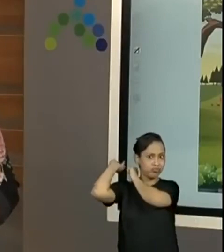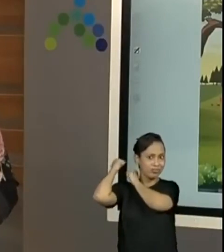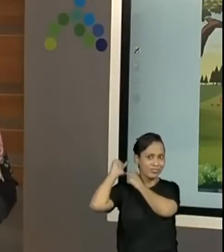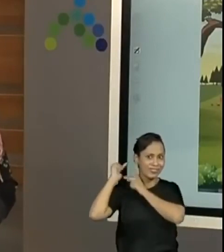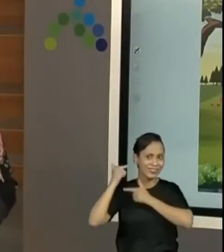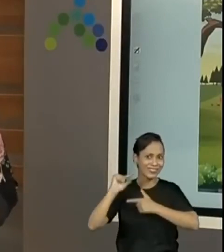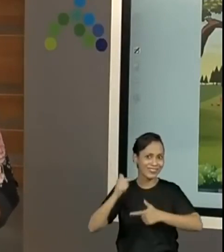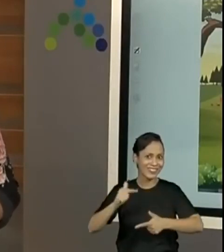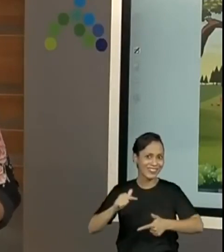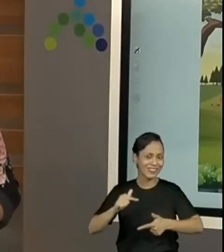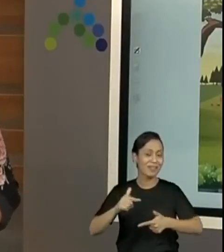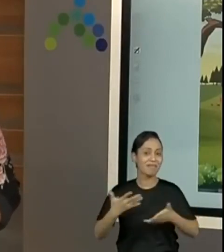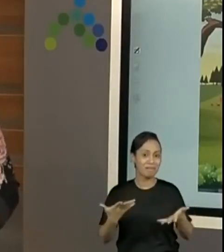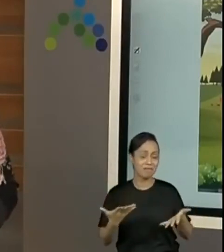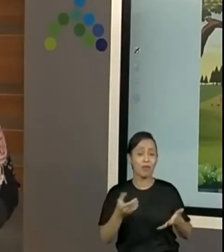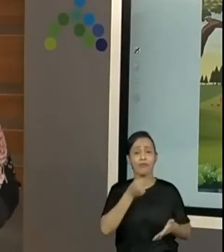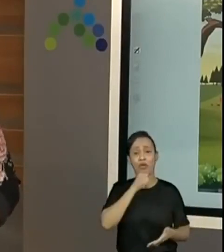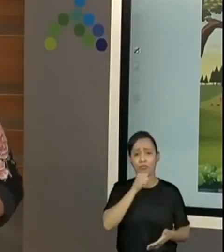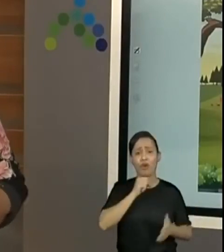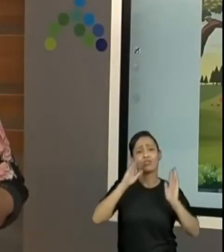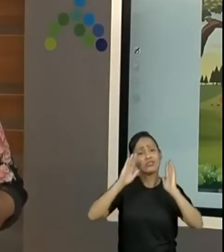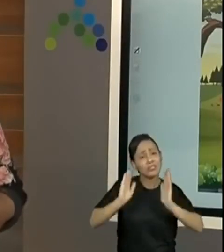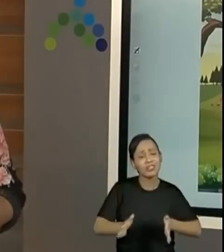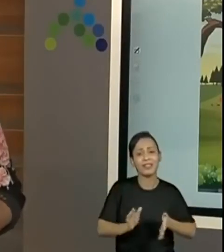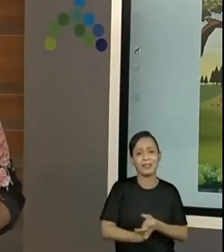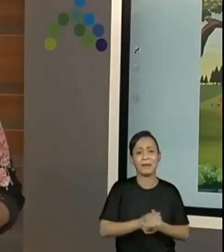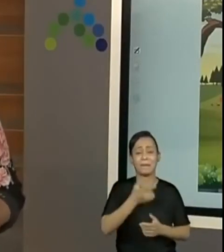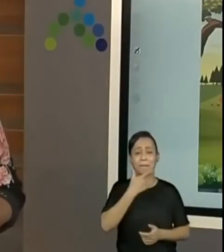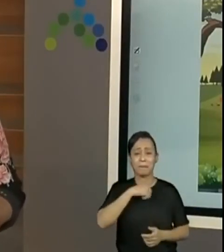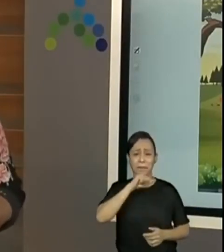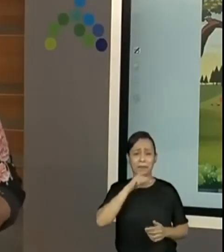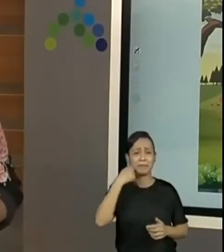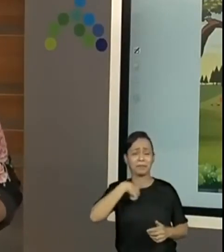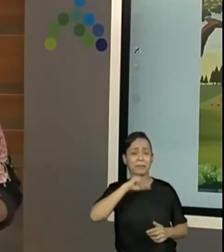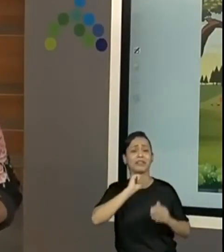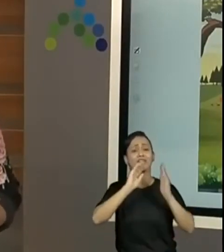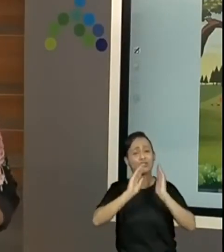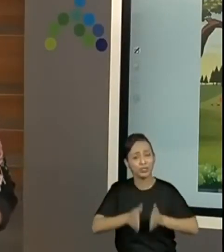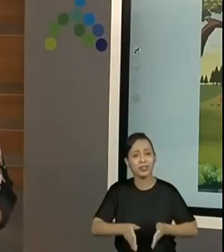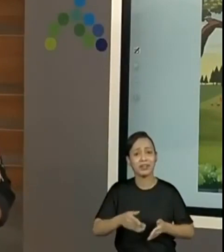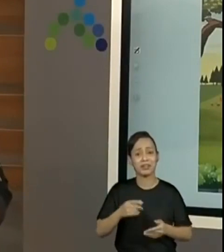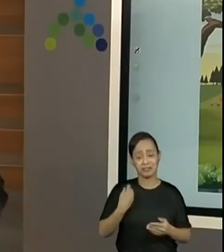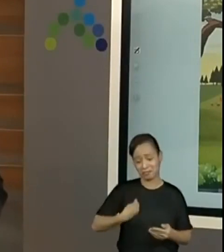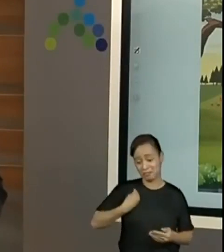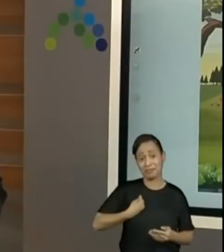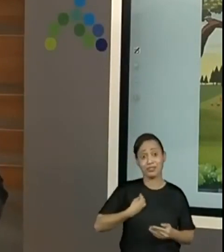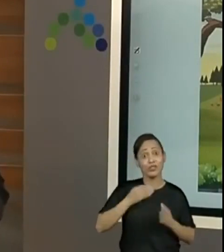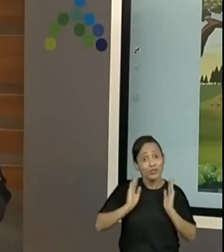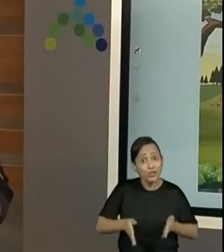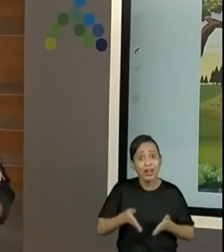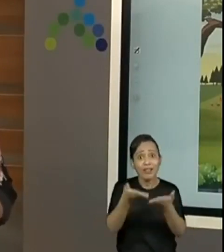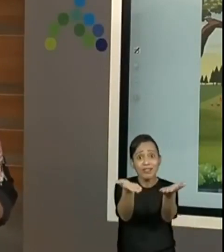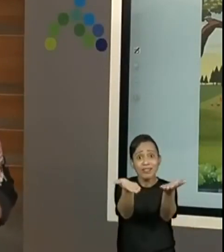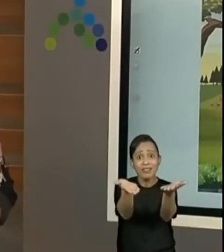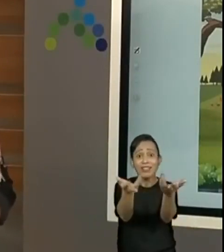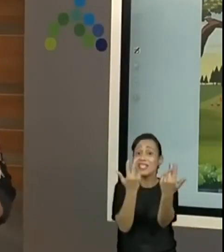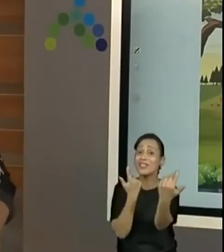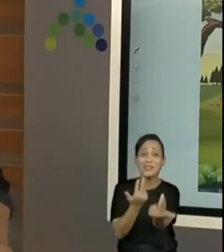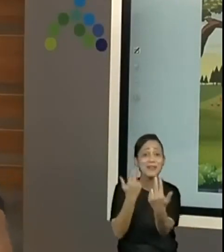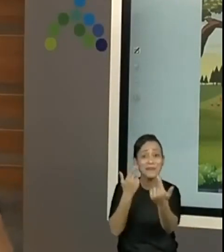dos nossos avós, dos nossos pais brincavam, e os nomes vão mudando com o passar do tempo. Vamos colocar então, você falou